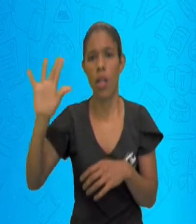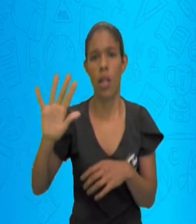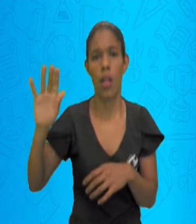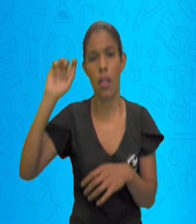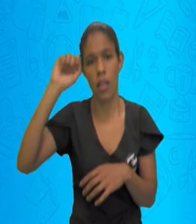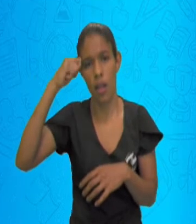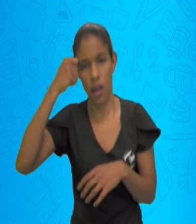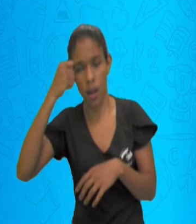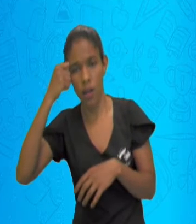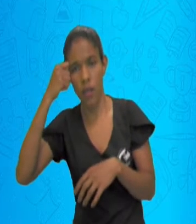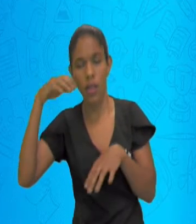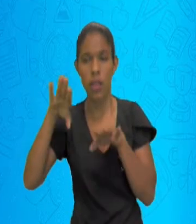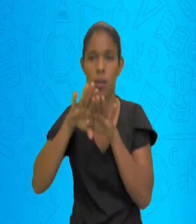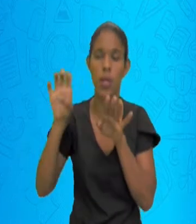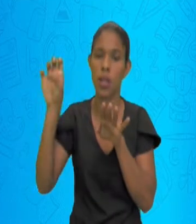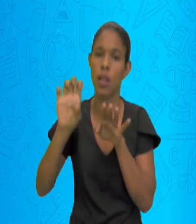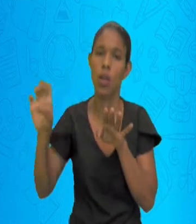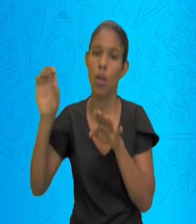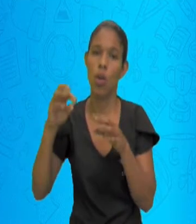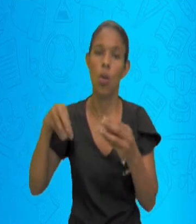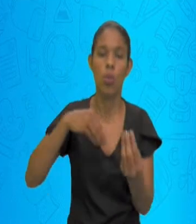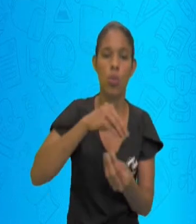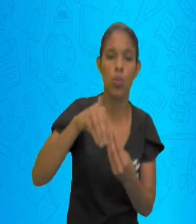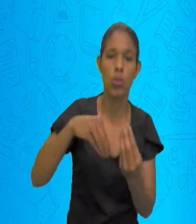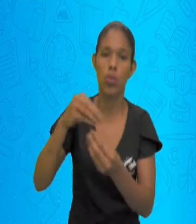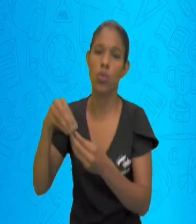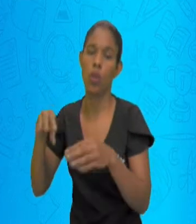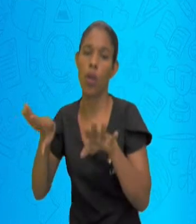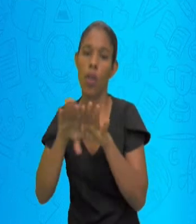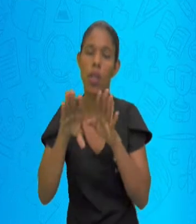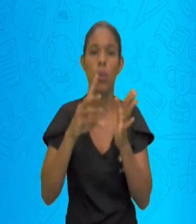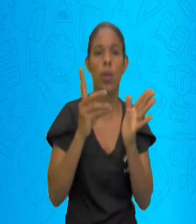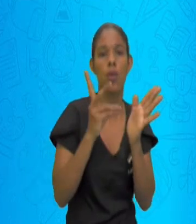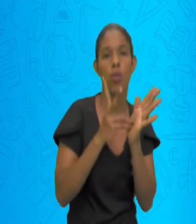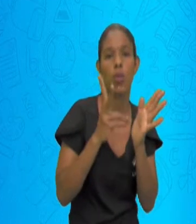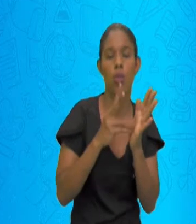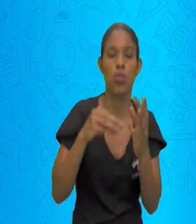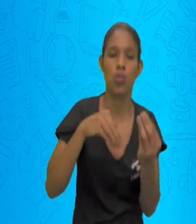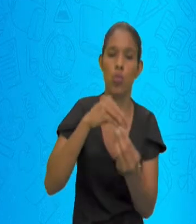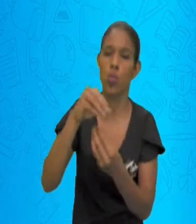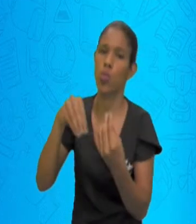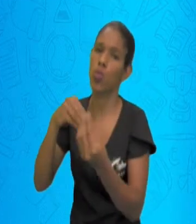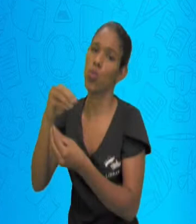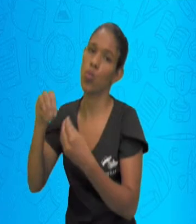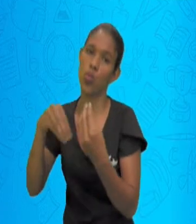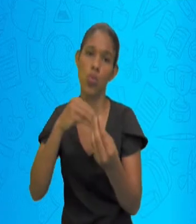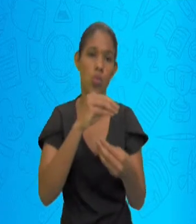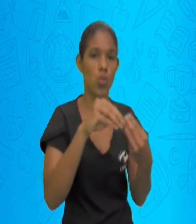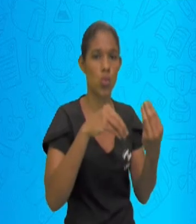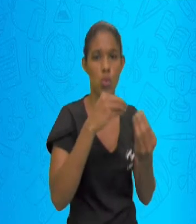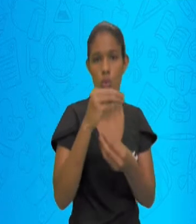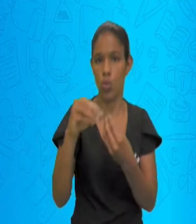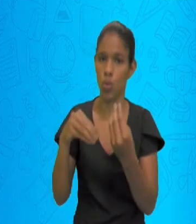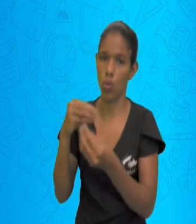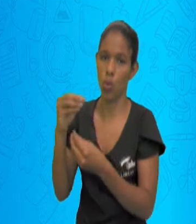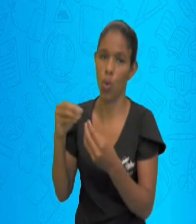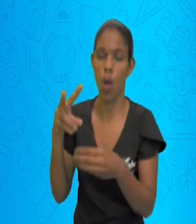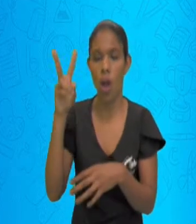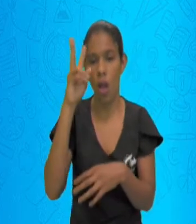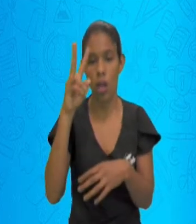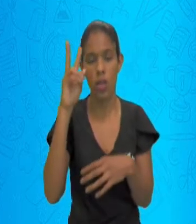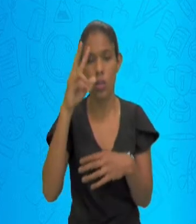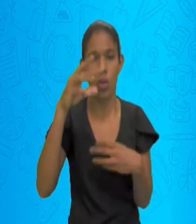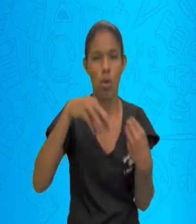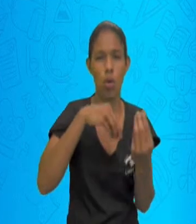certas regiões, elementos indígenas. Ou seja, é uma mistura. A história, o